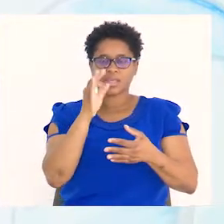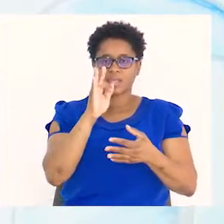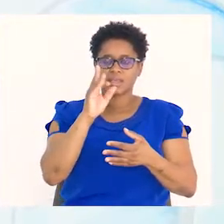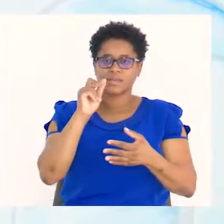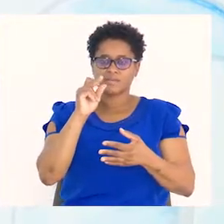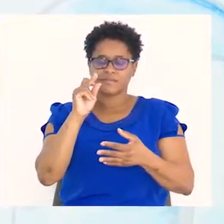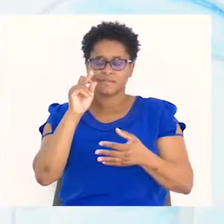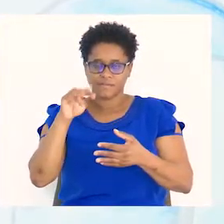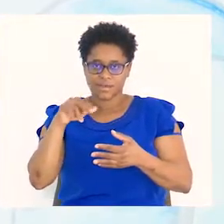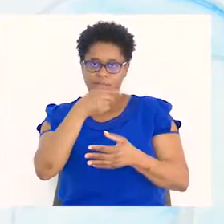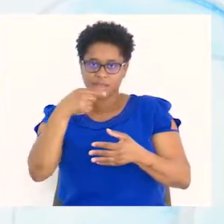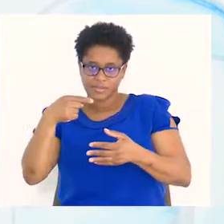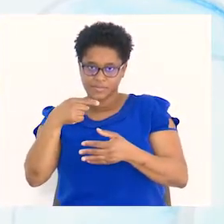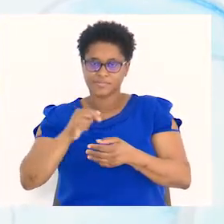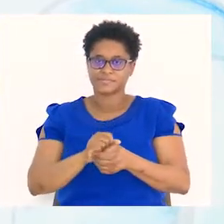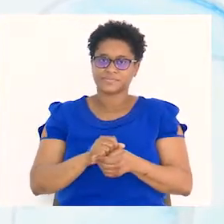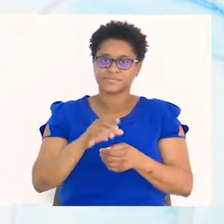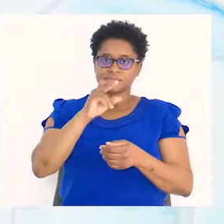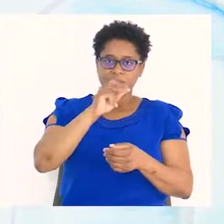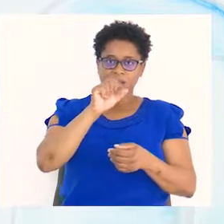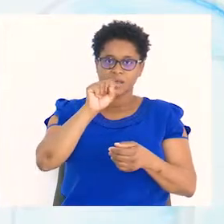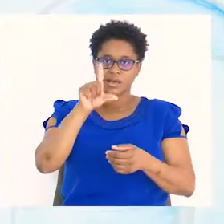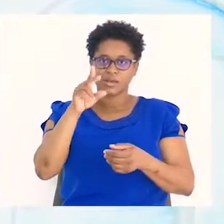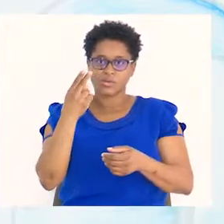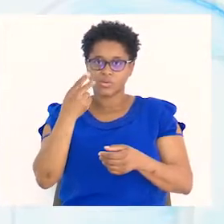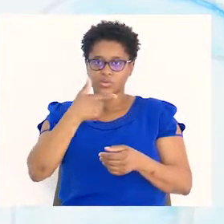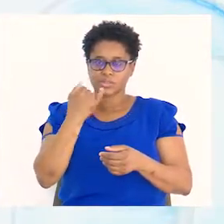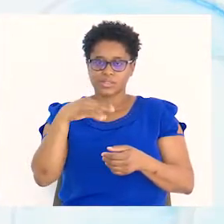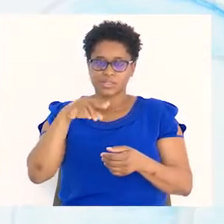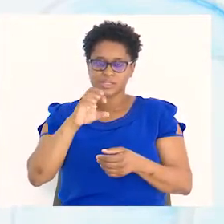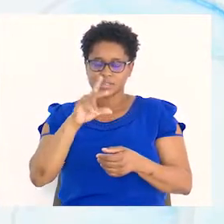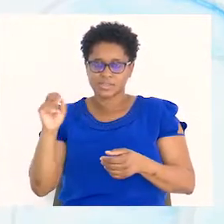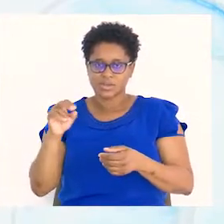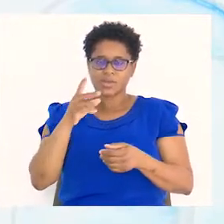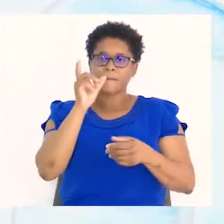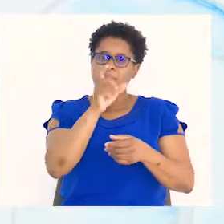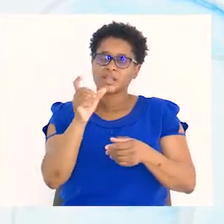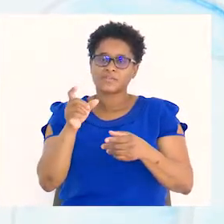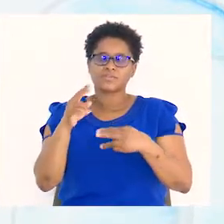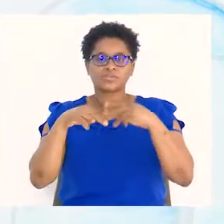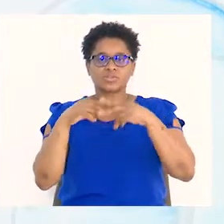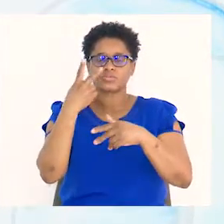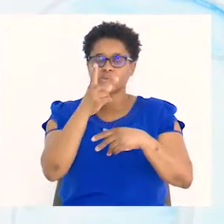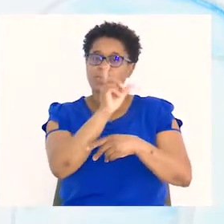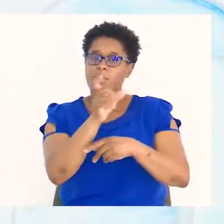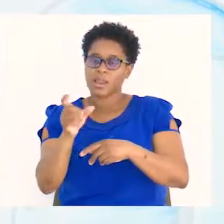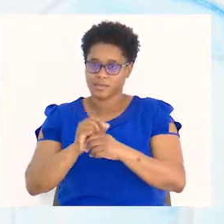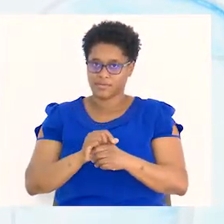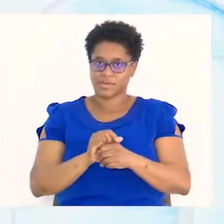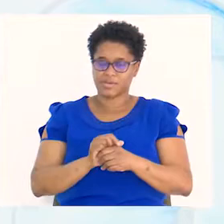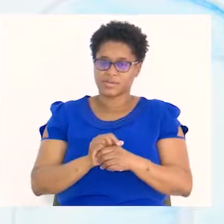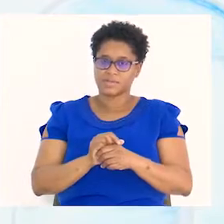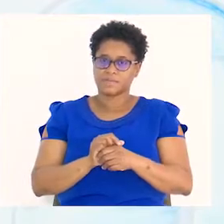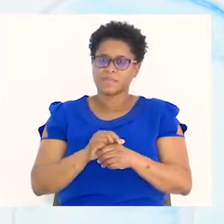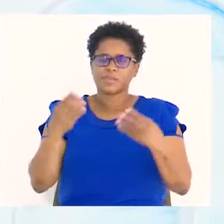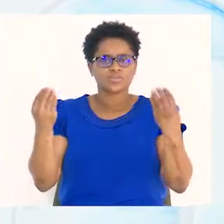bem? A aglutinação. Vocábulos formados por duas palavras que uniram adquirindo